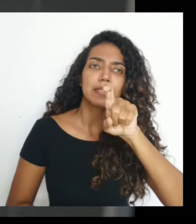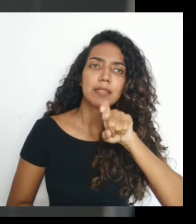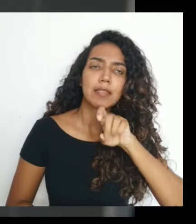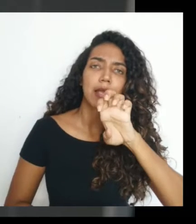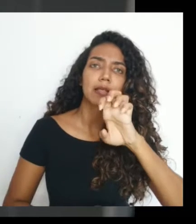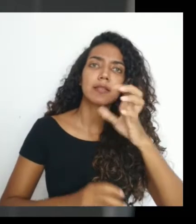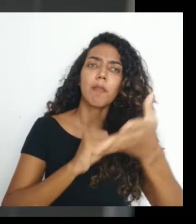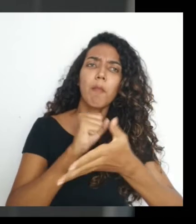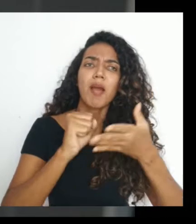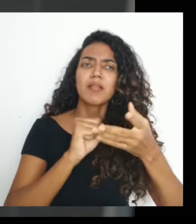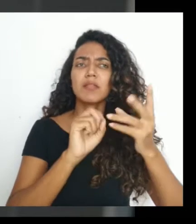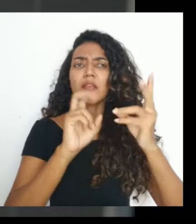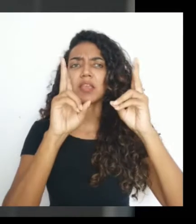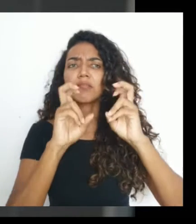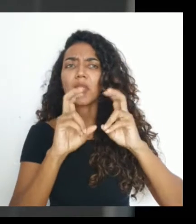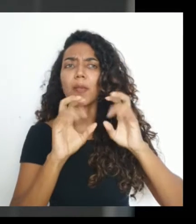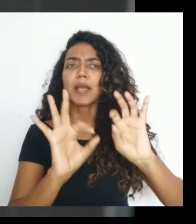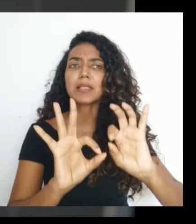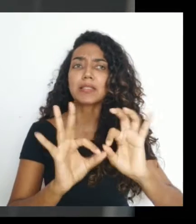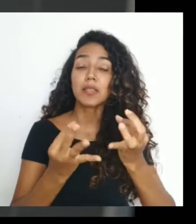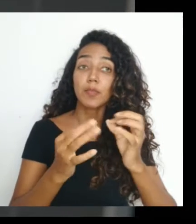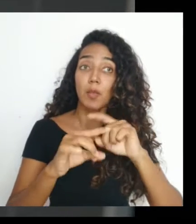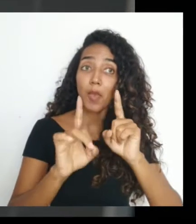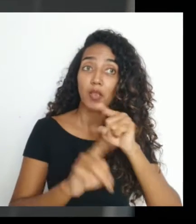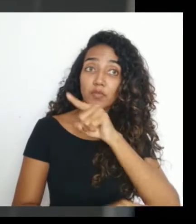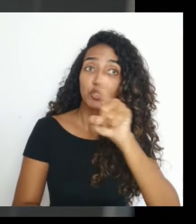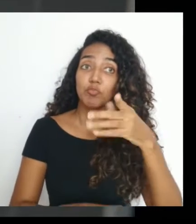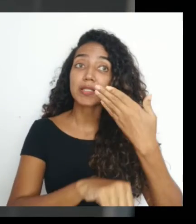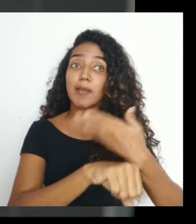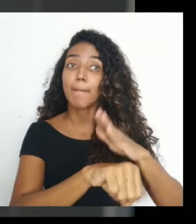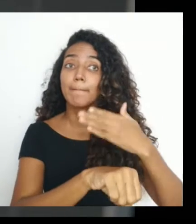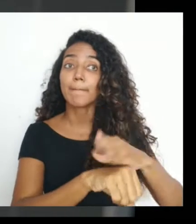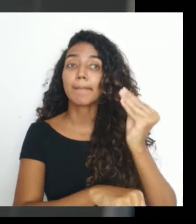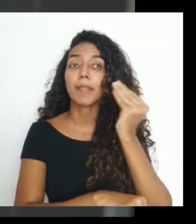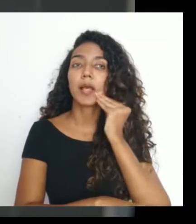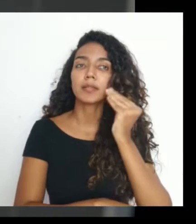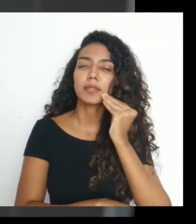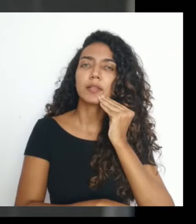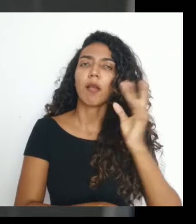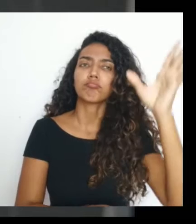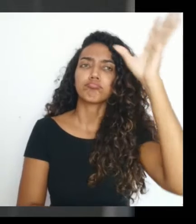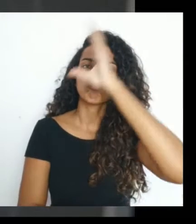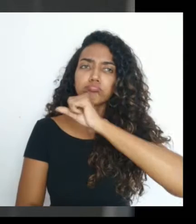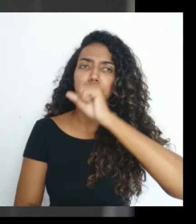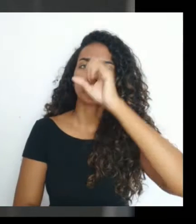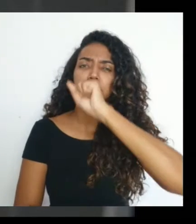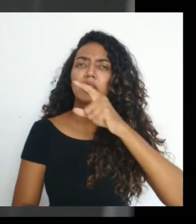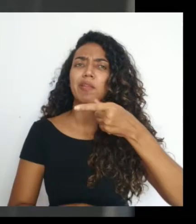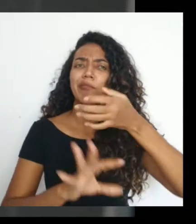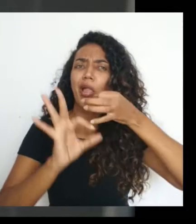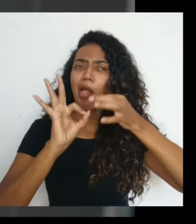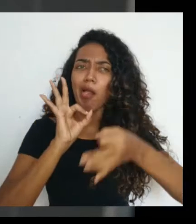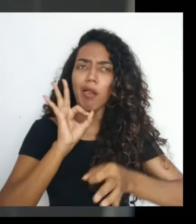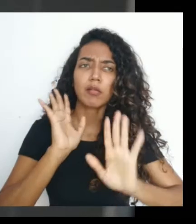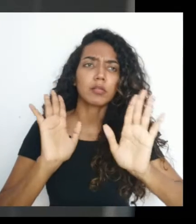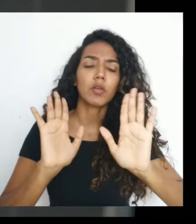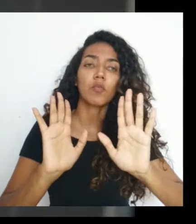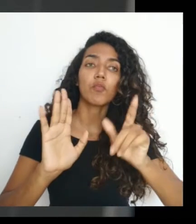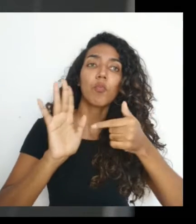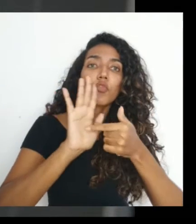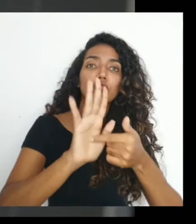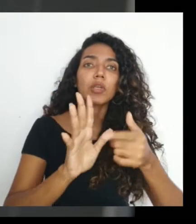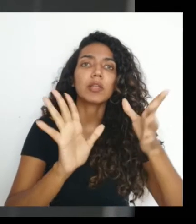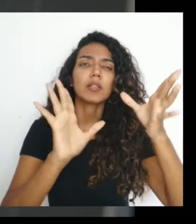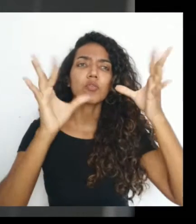você entender, mas você tem que praticar. Então eu não vou me estender muito nos nossos vídeos, eu vou mostrar uma sequência simples de detalhes e deixar um